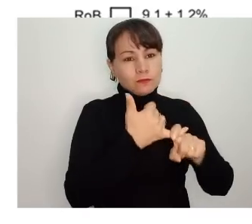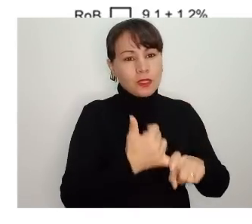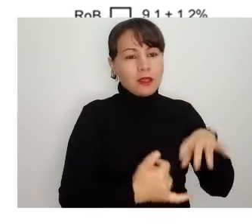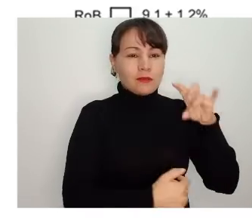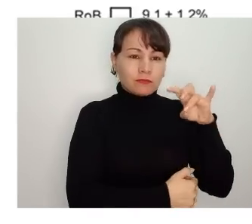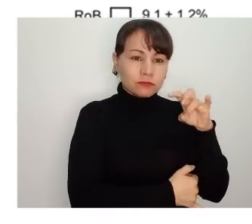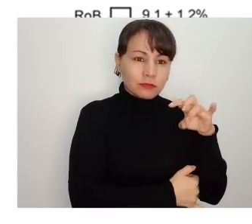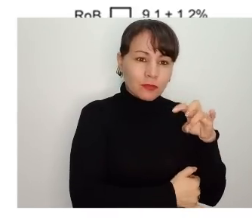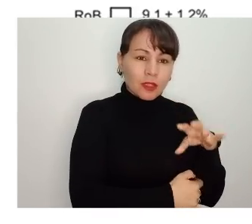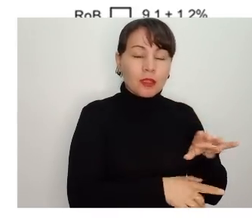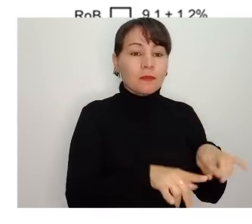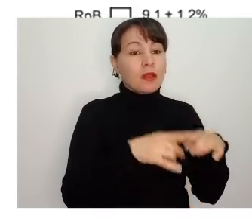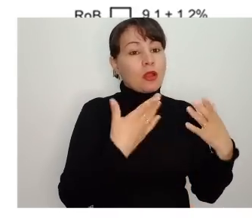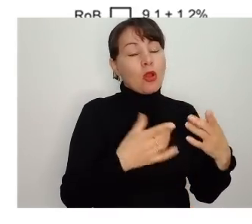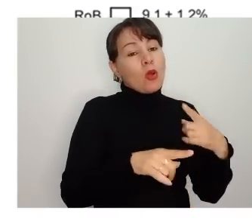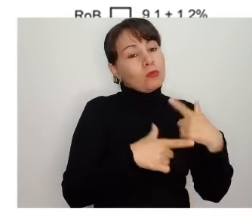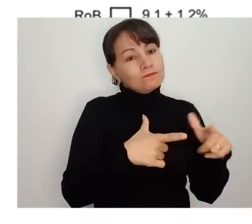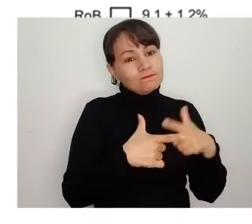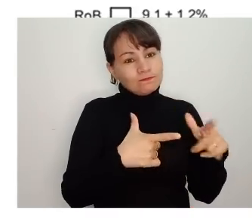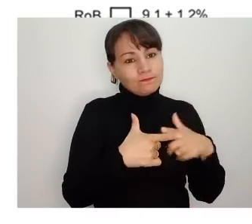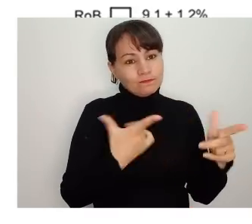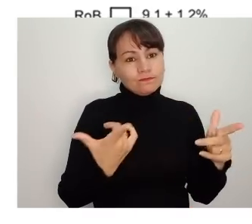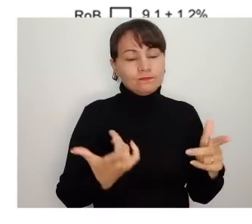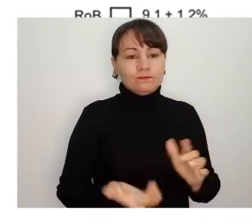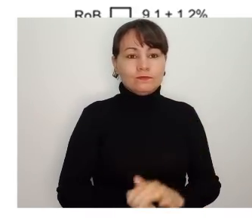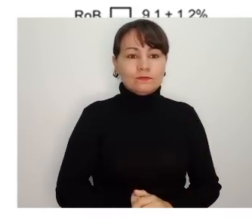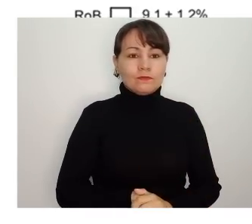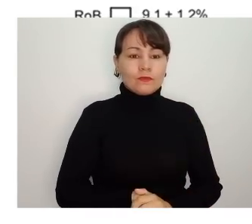dependência química ou algum problema